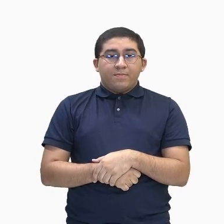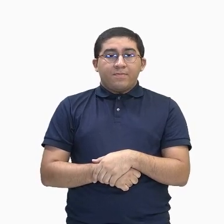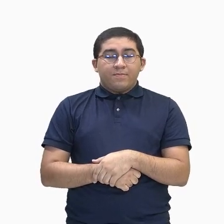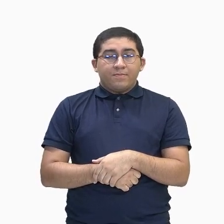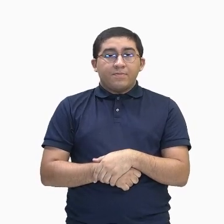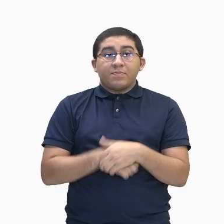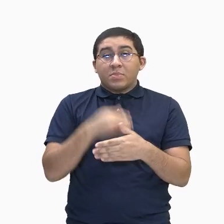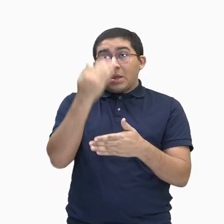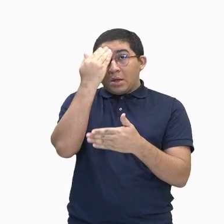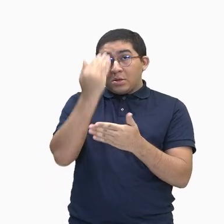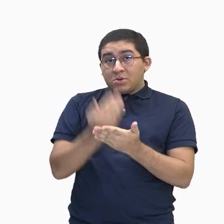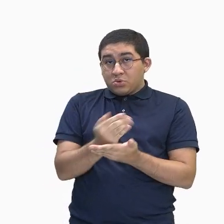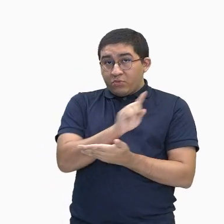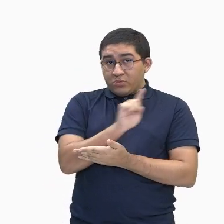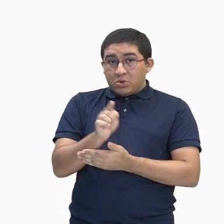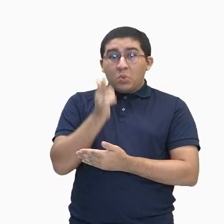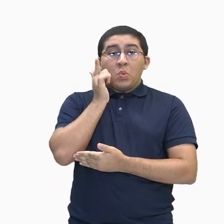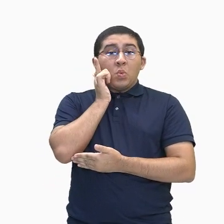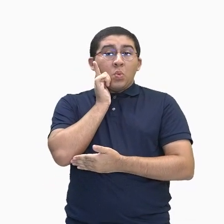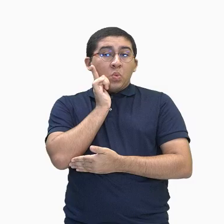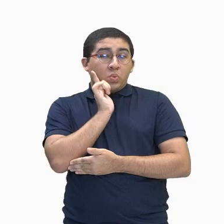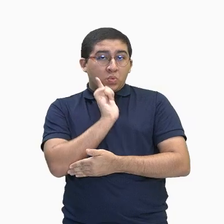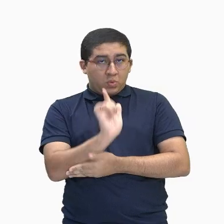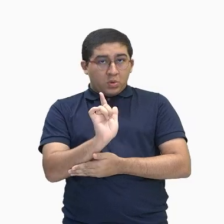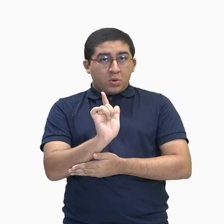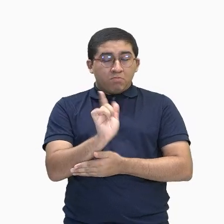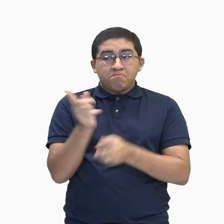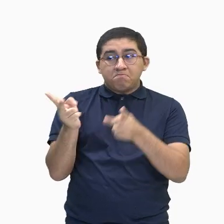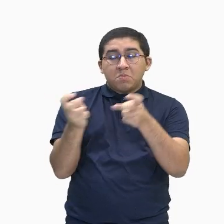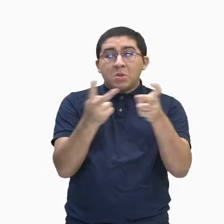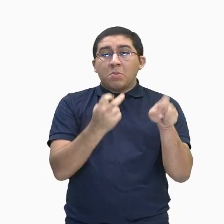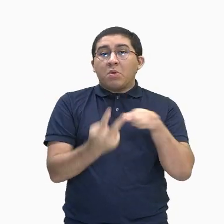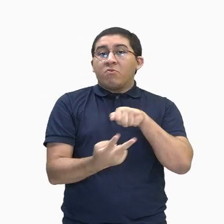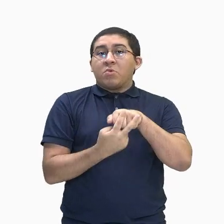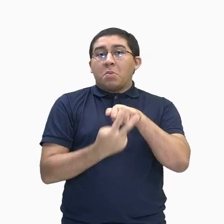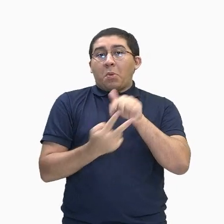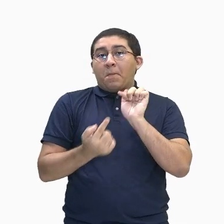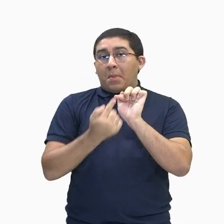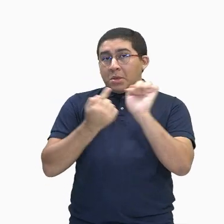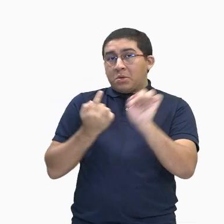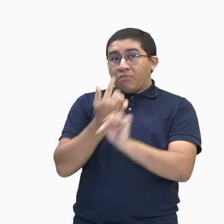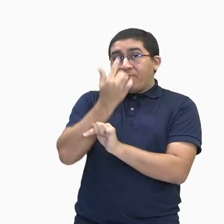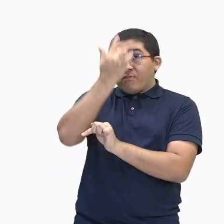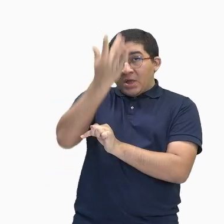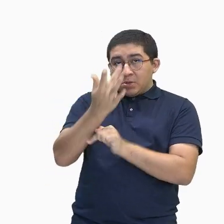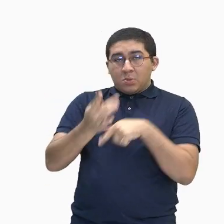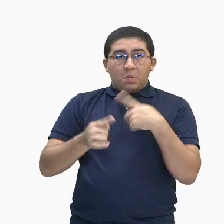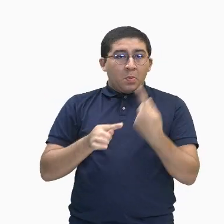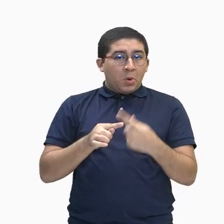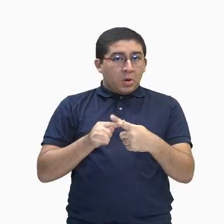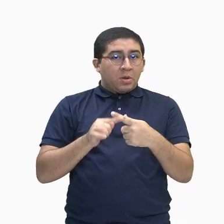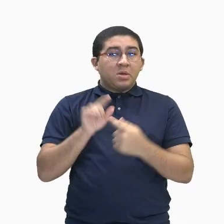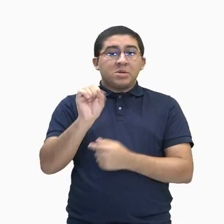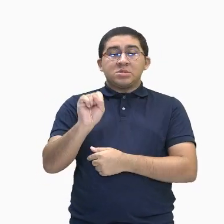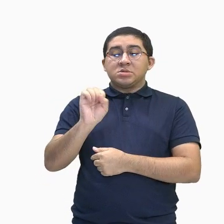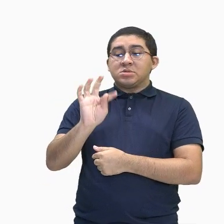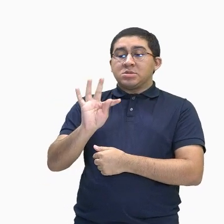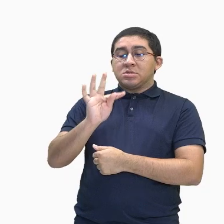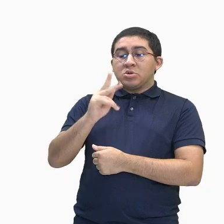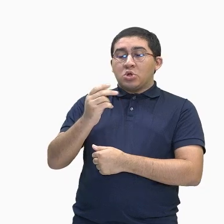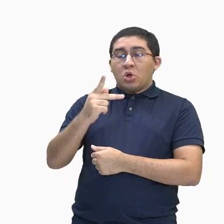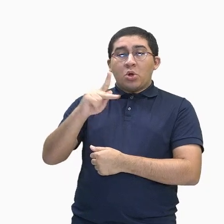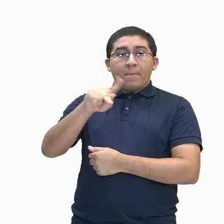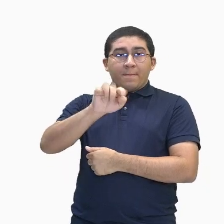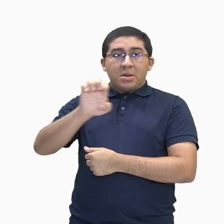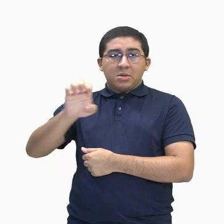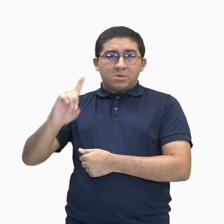certeza que vocês conseguem identificar verbos no passado com mais facilidade, porque ali no caso stopped e o looked,